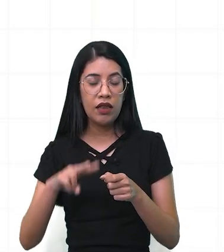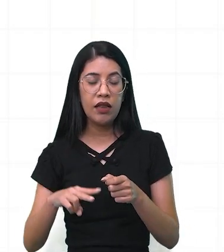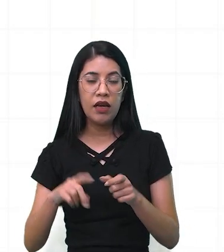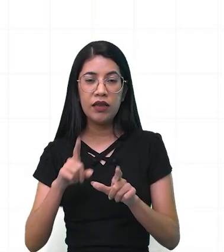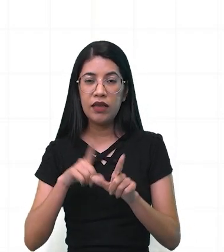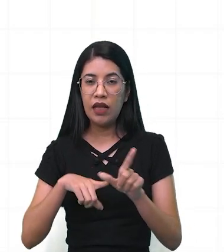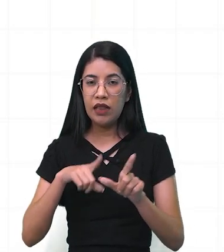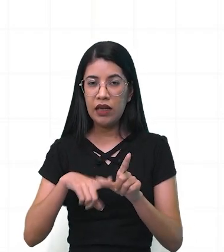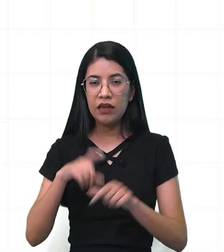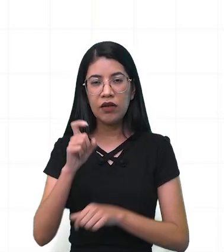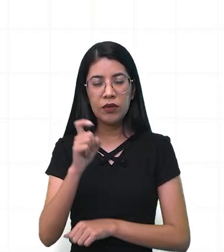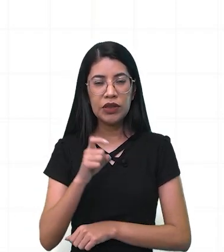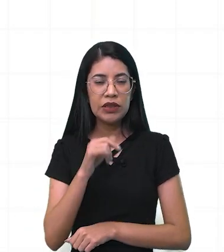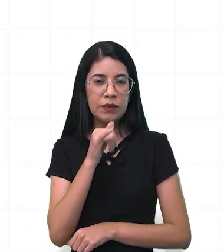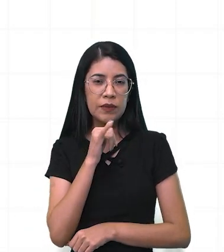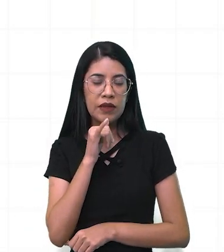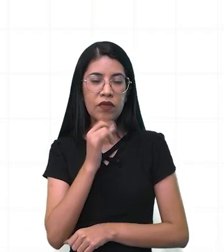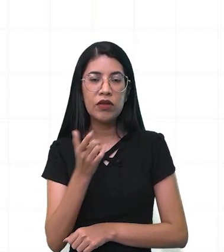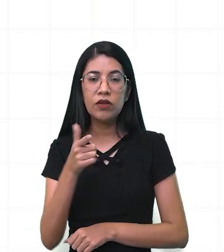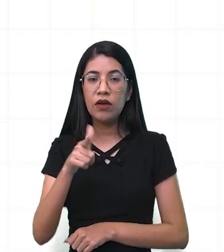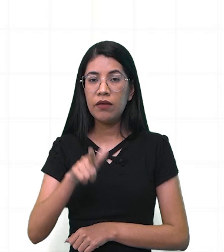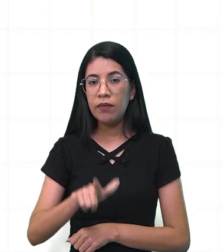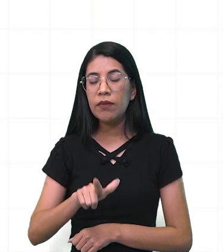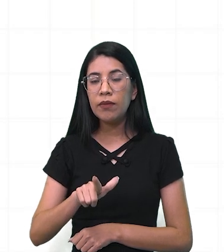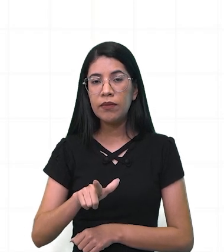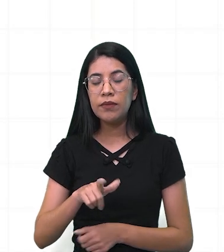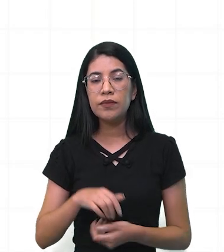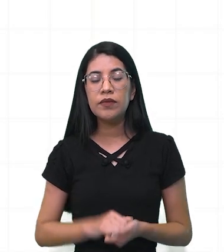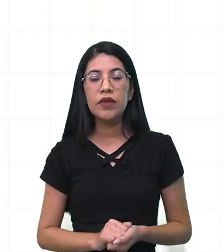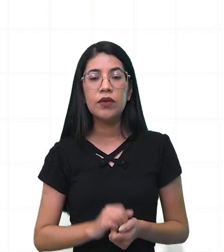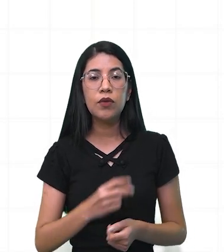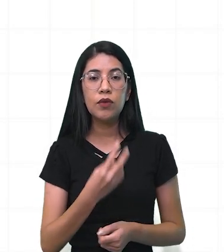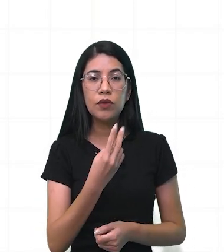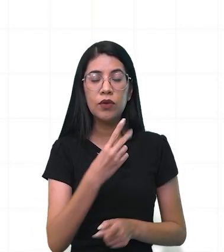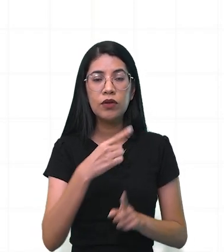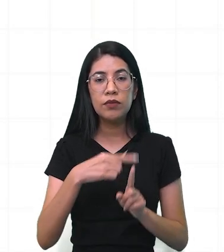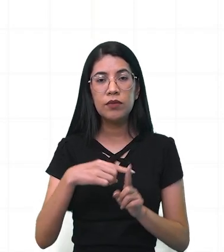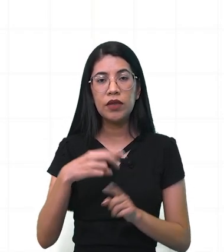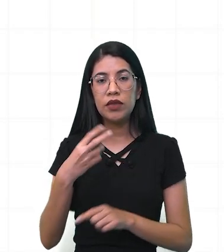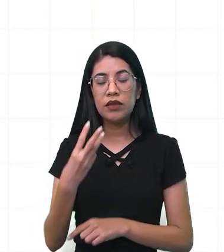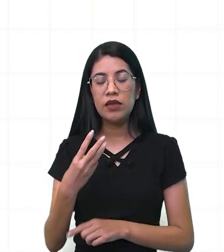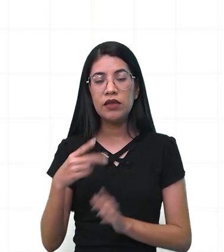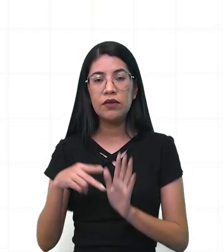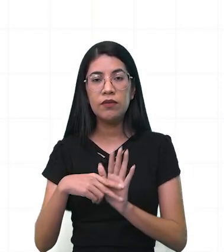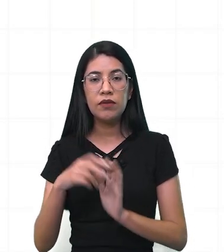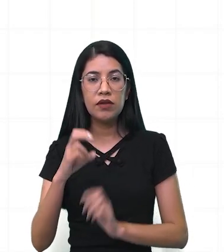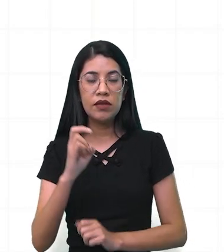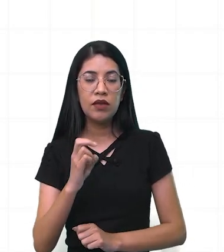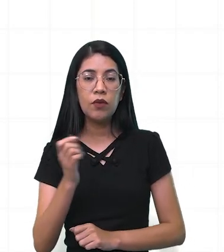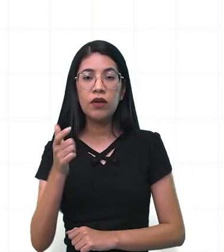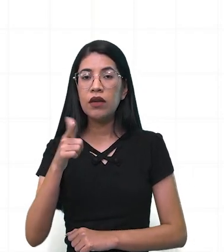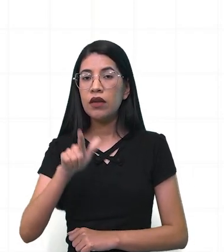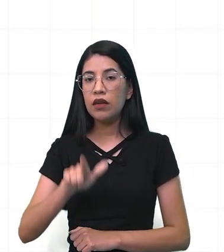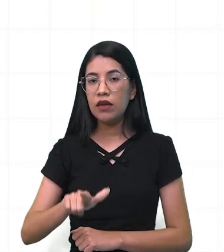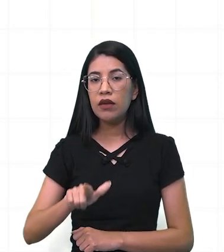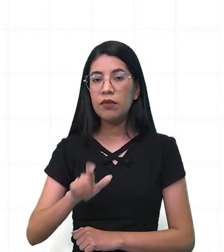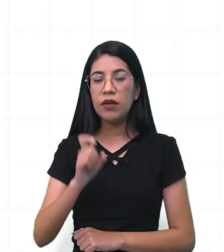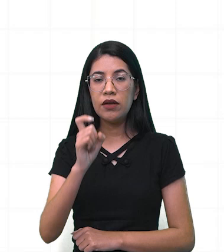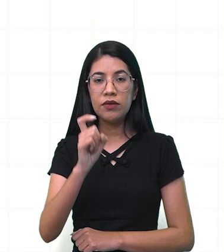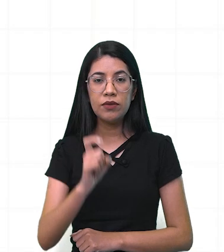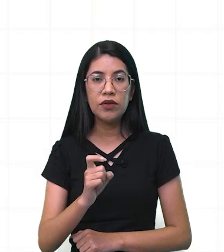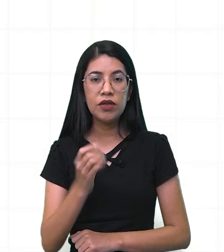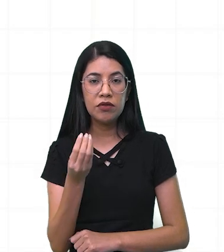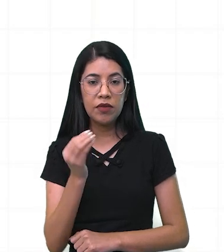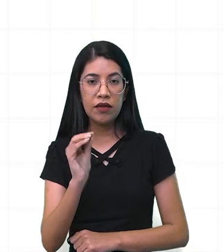x aqui, você vai repetir. Então, 2 mais 3 é igual a 5 e você vai repetir o x,